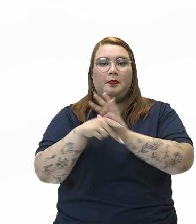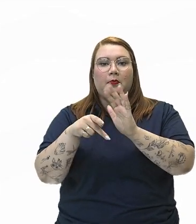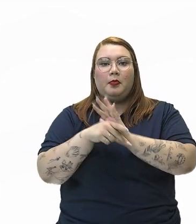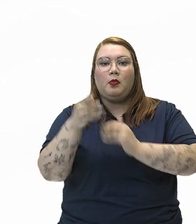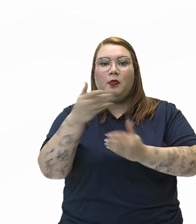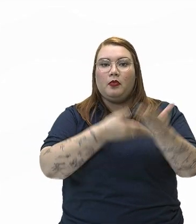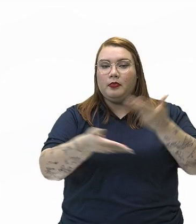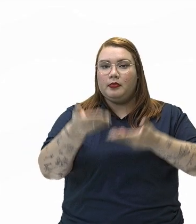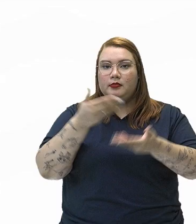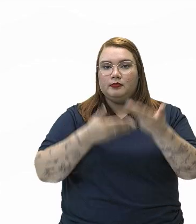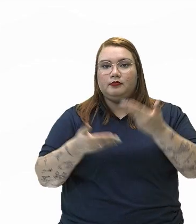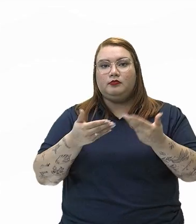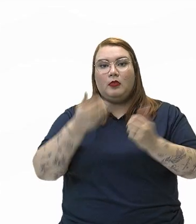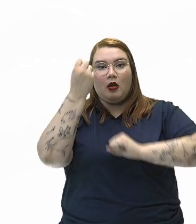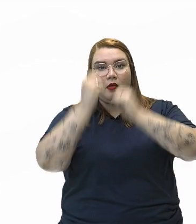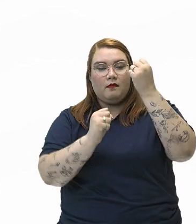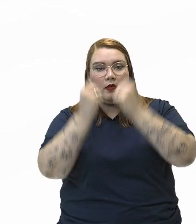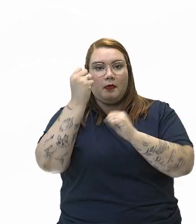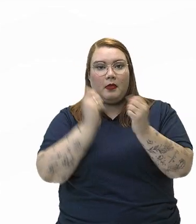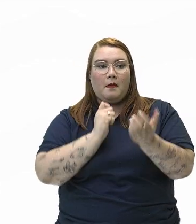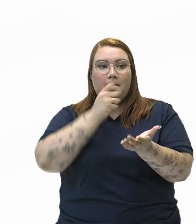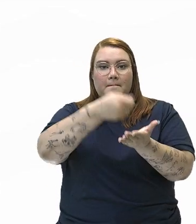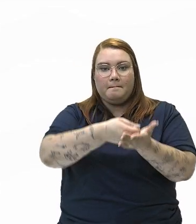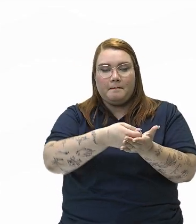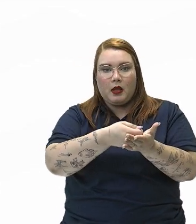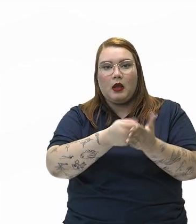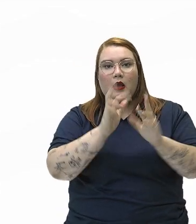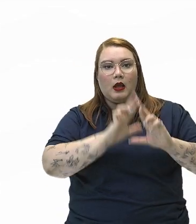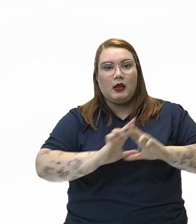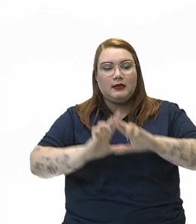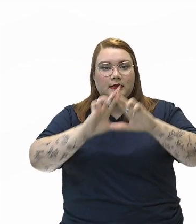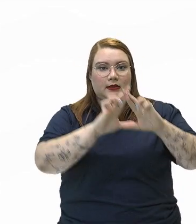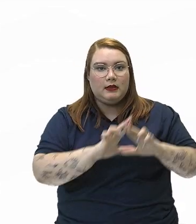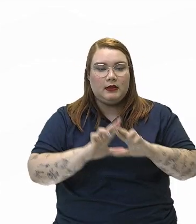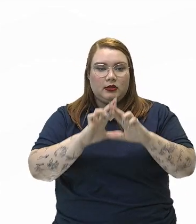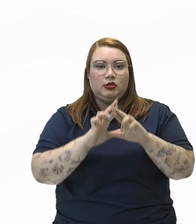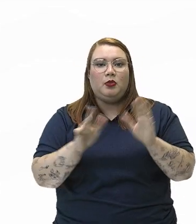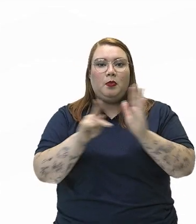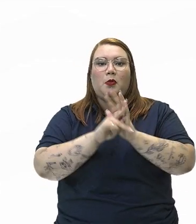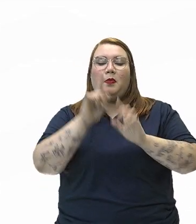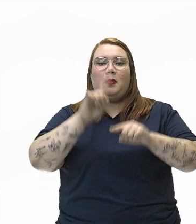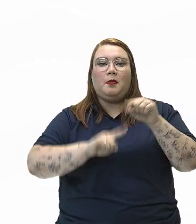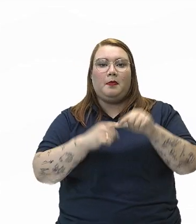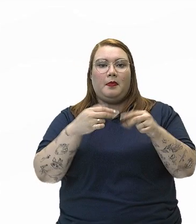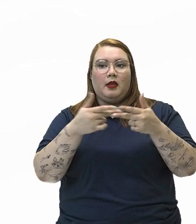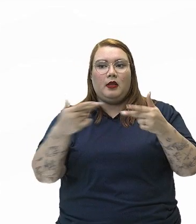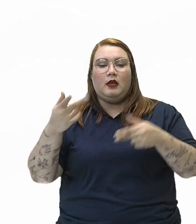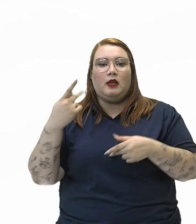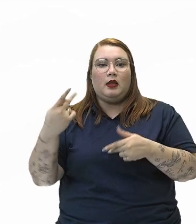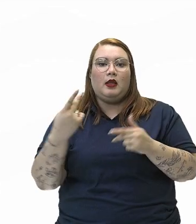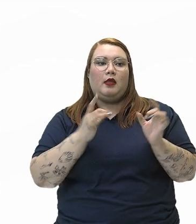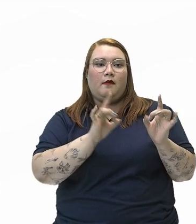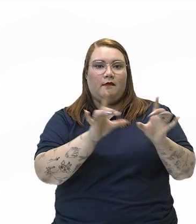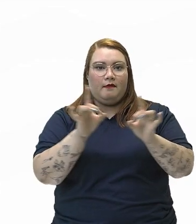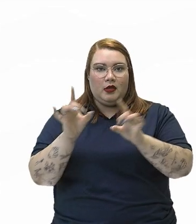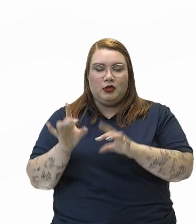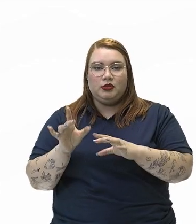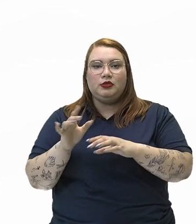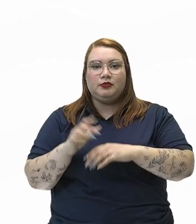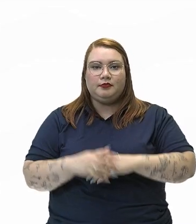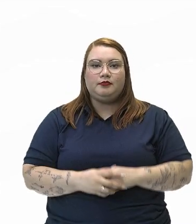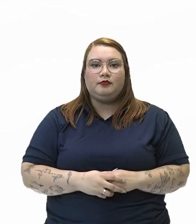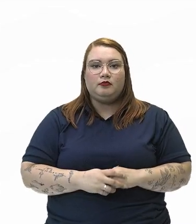compartilhada. A indústria paga pela conta da reciclagem das embalagens que coloca no mercado. Então, é